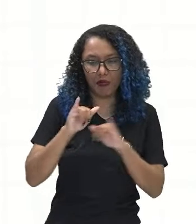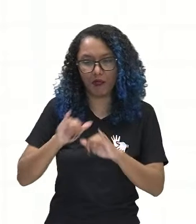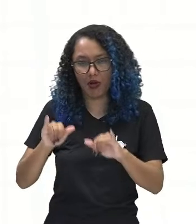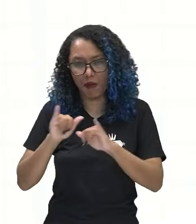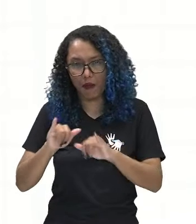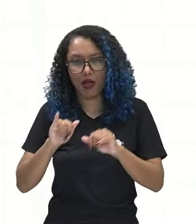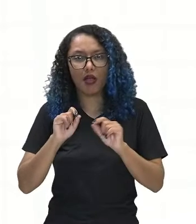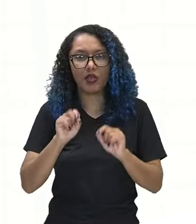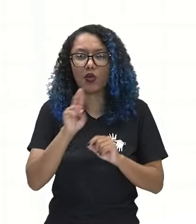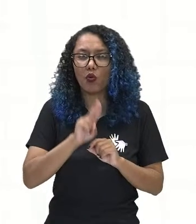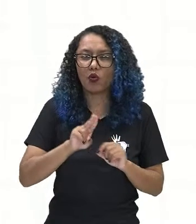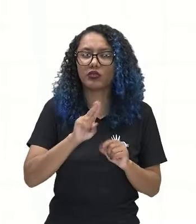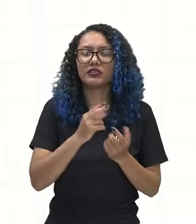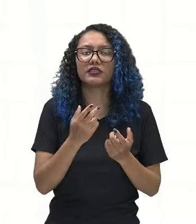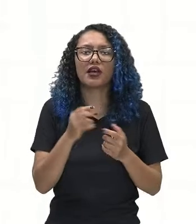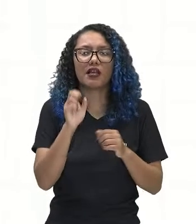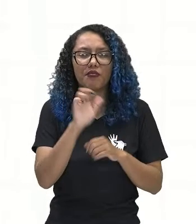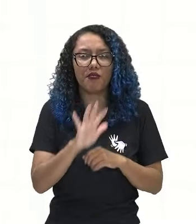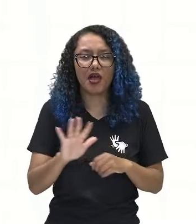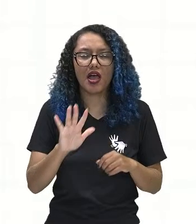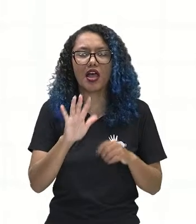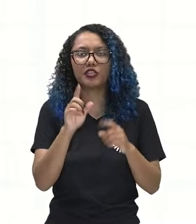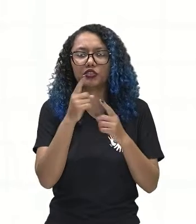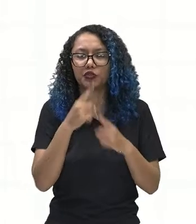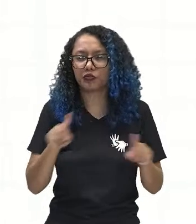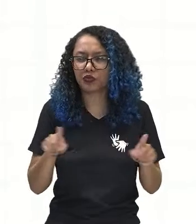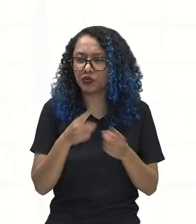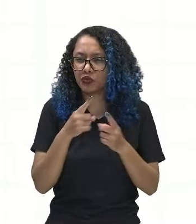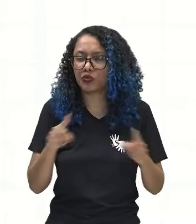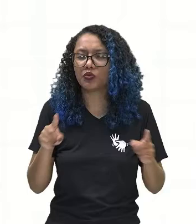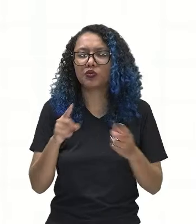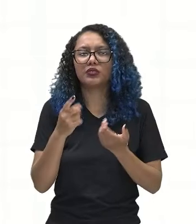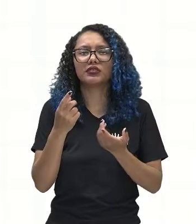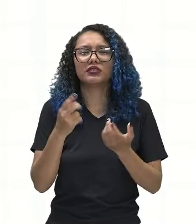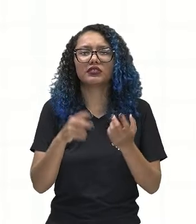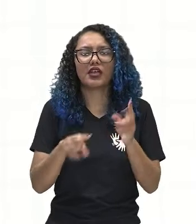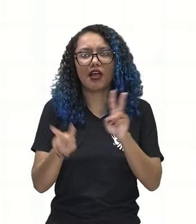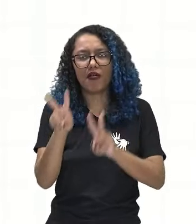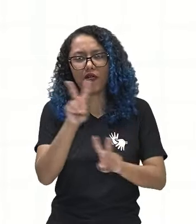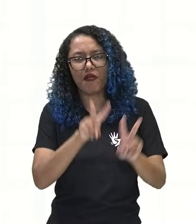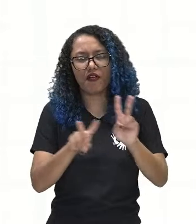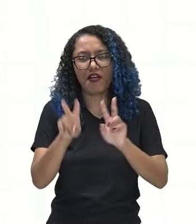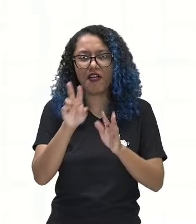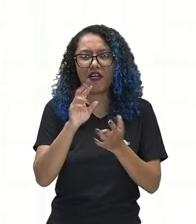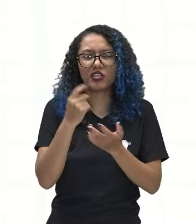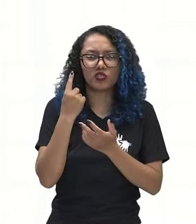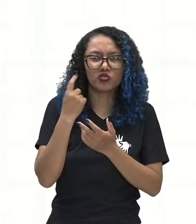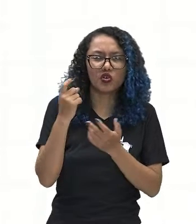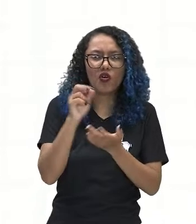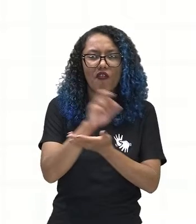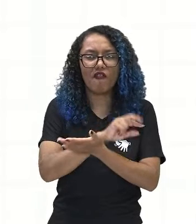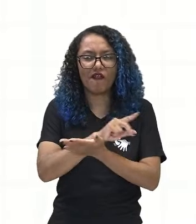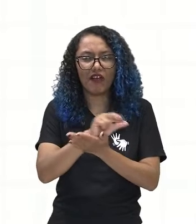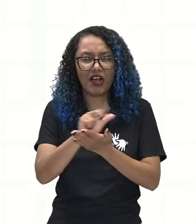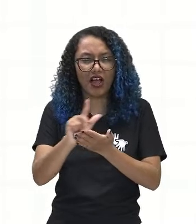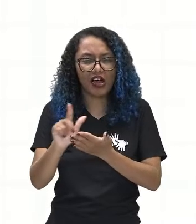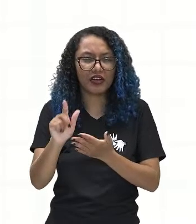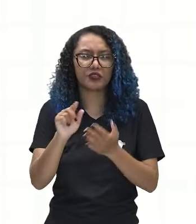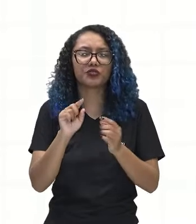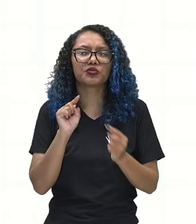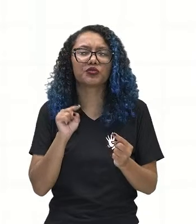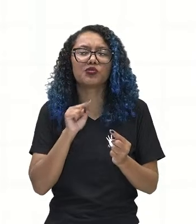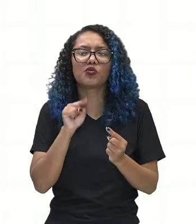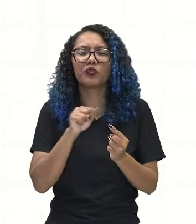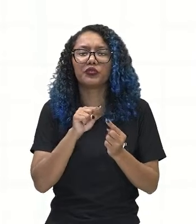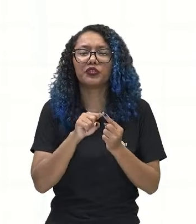imagens, música, recursos audiovisuais e efeitos sonoros e luminosos com a intenção, com o